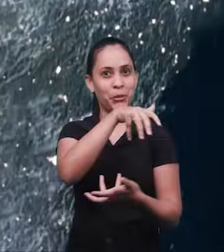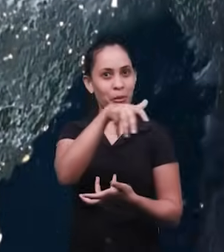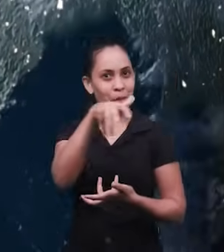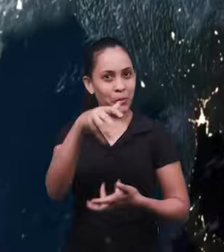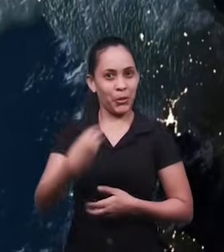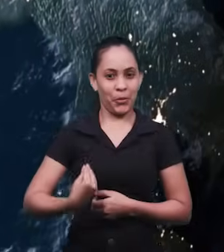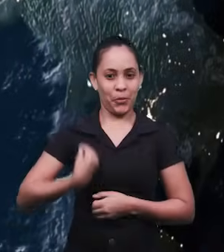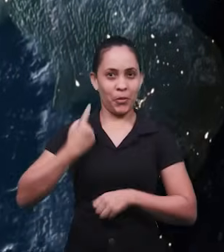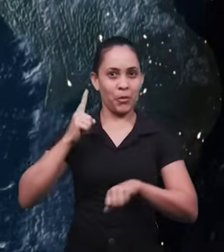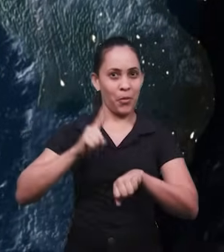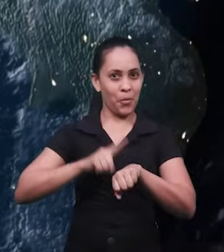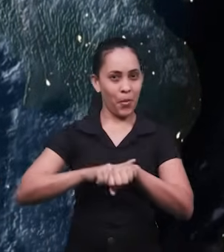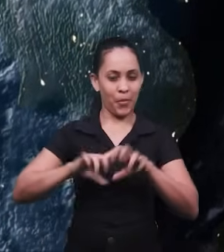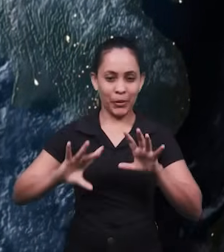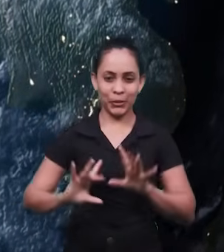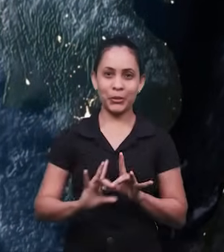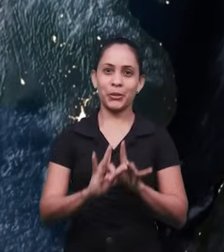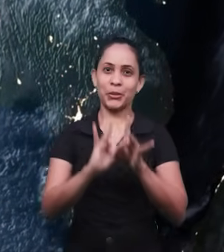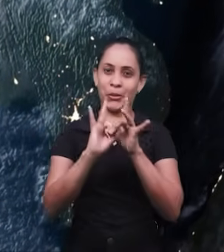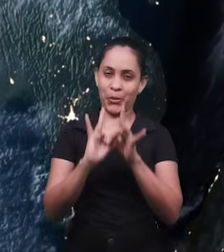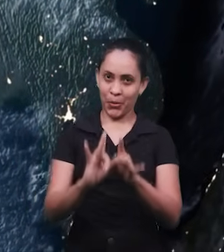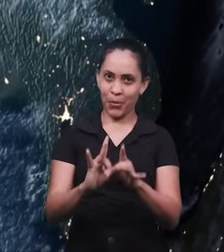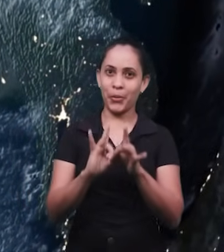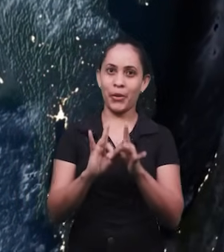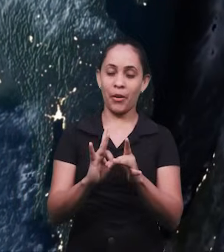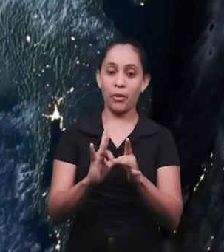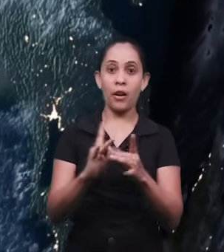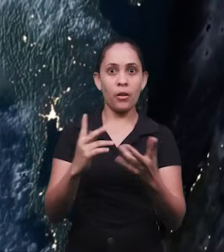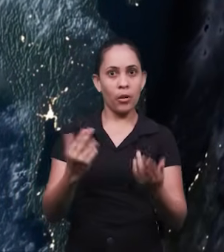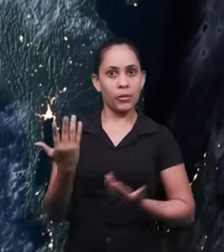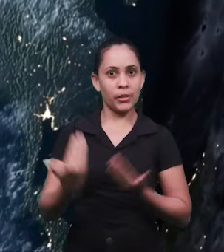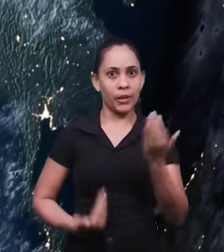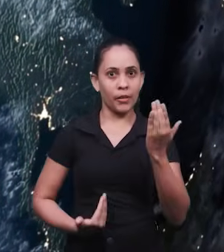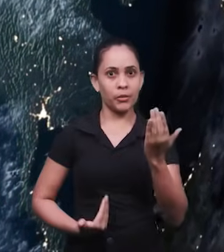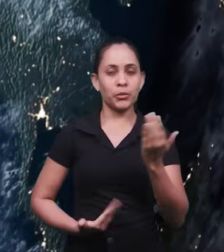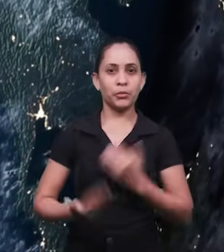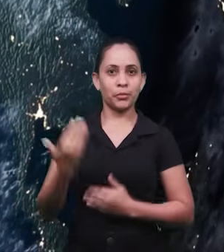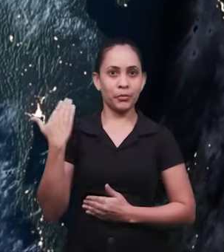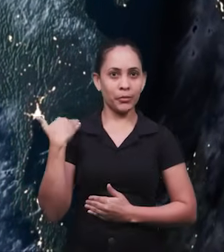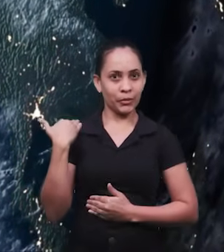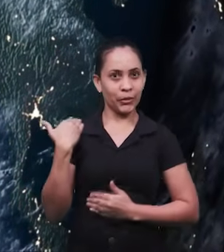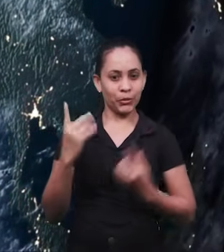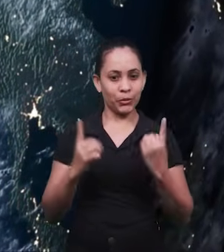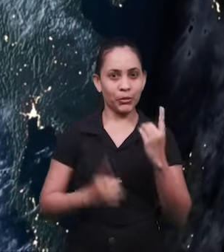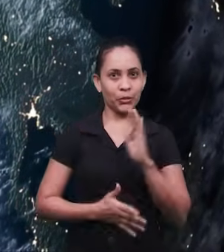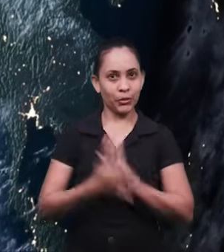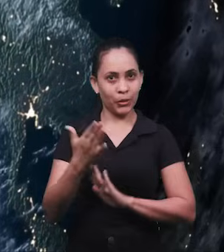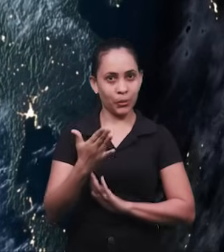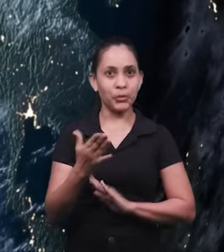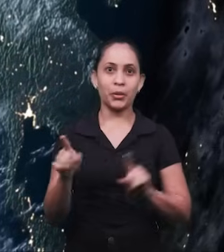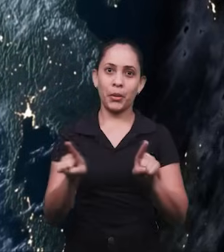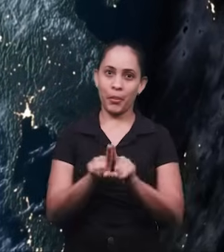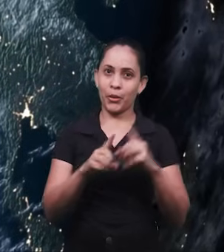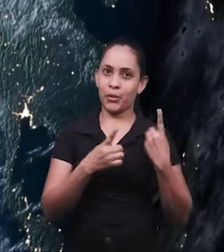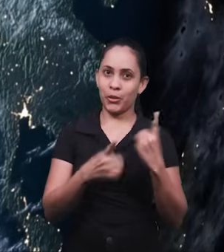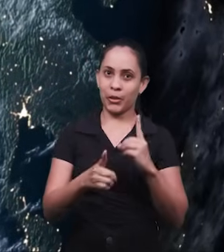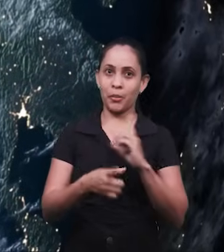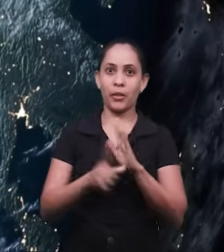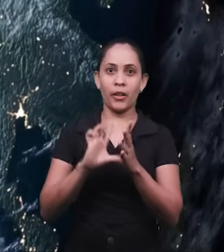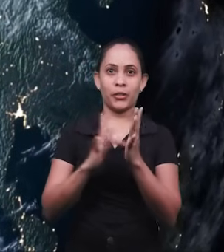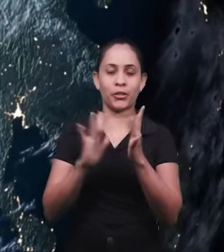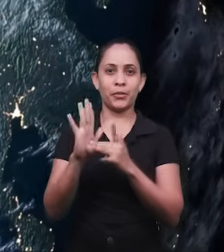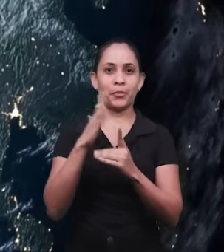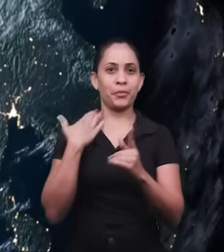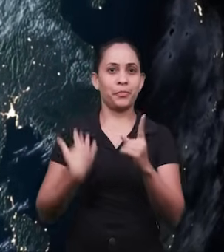planeta vivem um momento de unidade e comunhão, como viveram os hebreus na saída do Egito e os discípulos com o